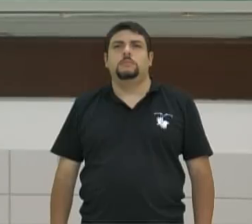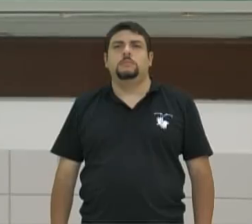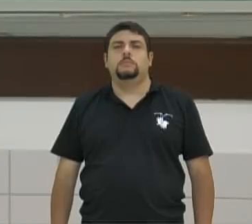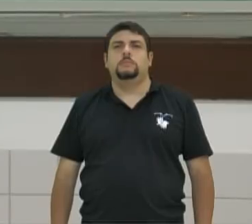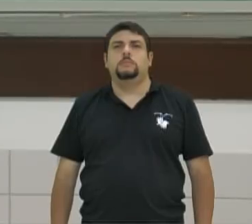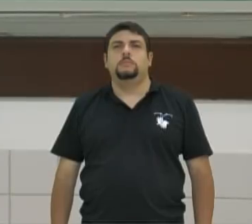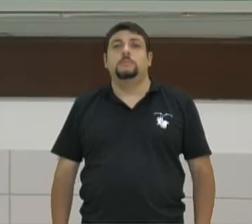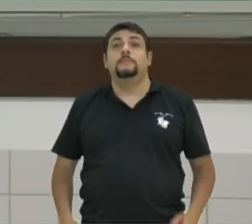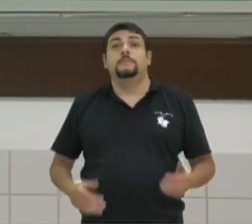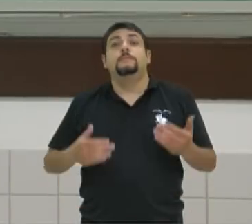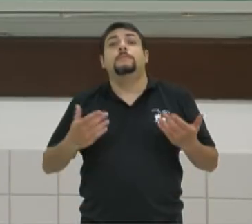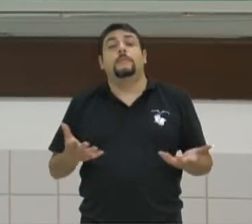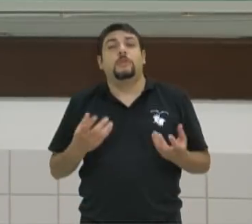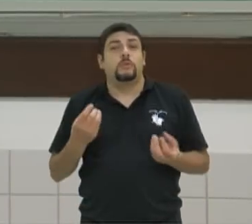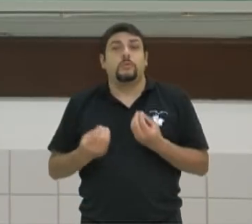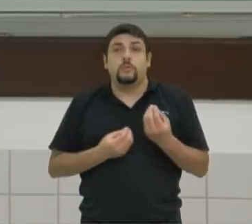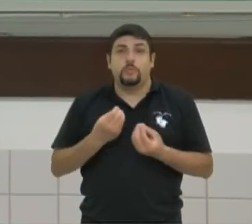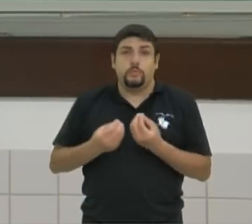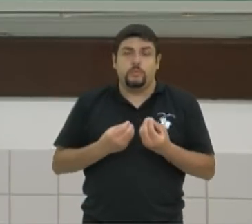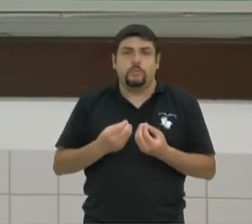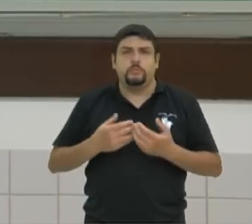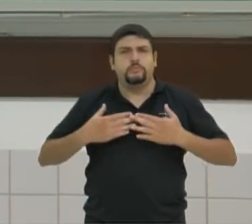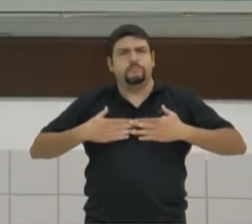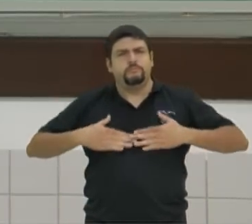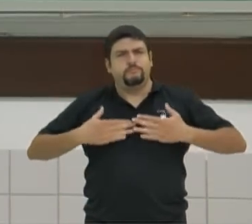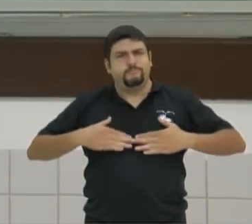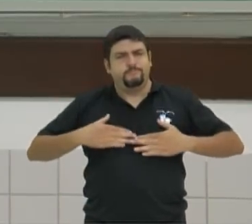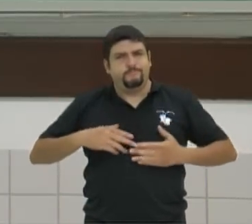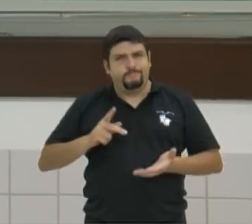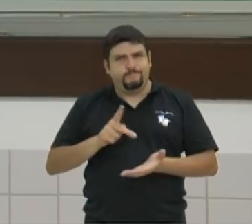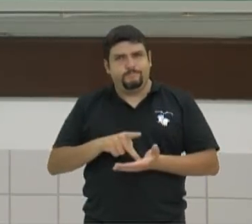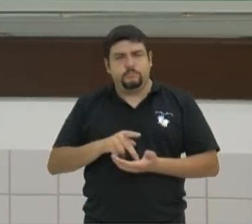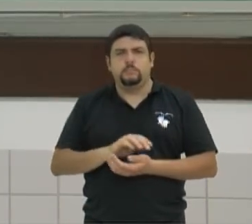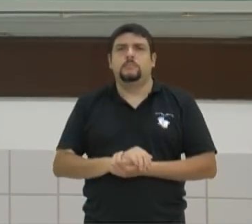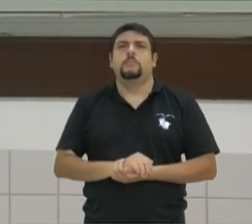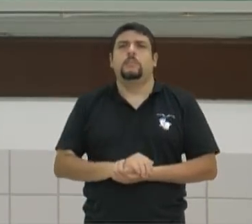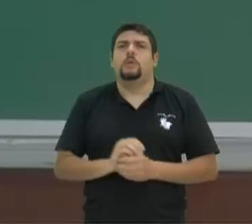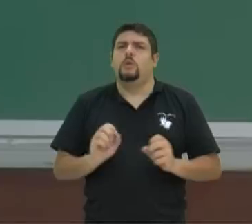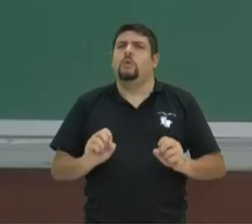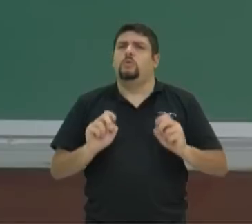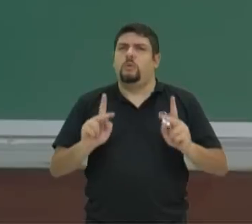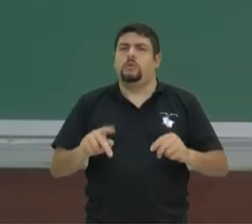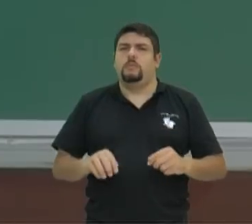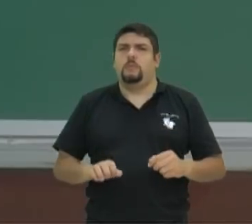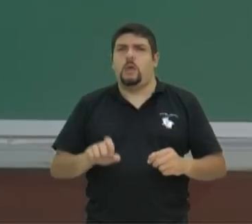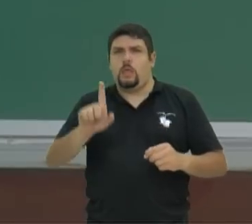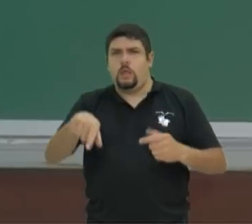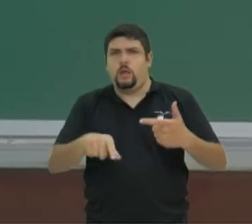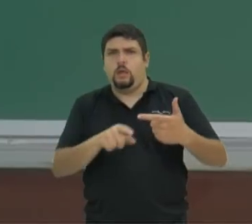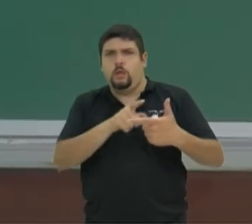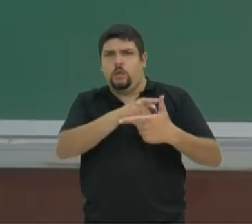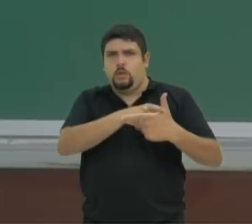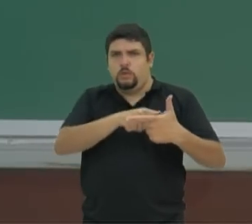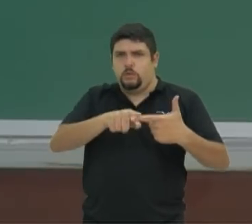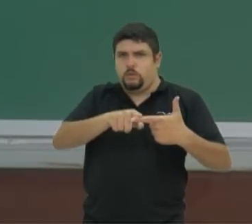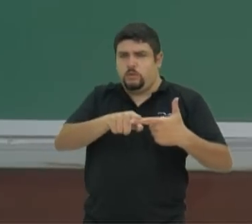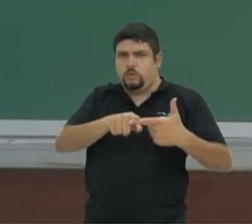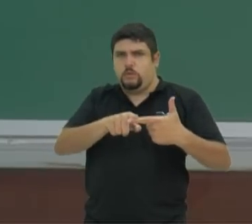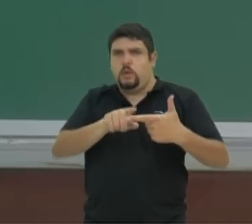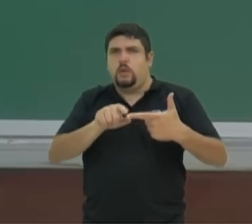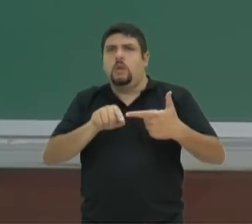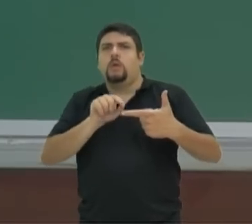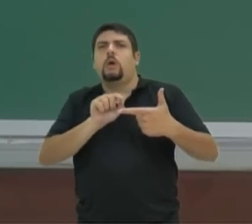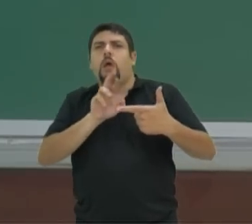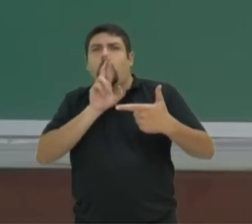E aí, gente, como é que foi o exercício? Tranquilo, né? A definição está bem clara, ó. É o quociente, ou seja, a divisão da soma